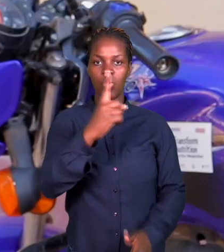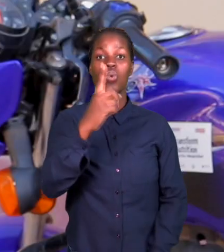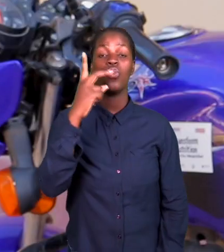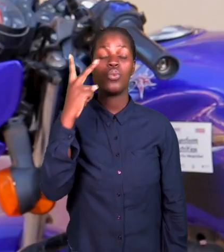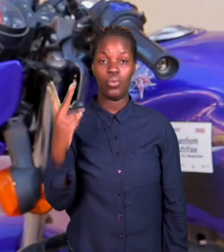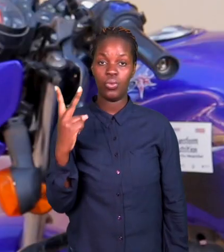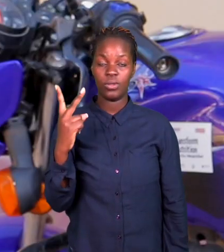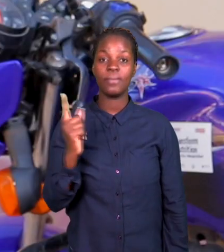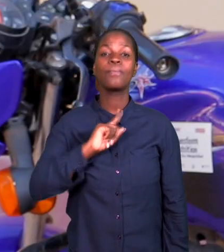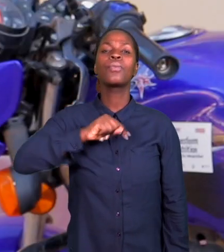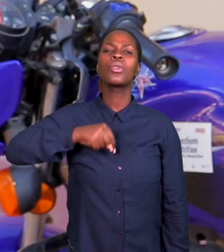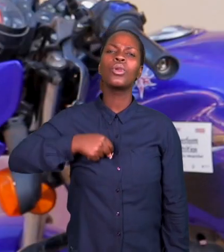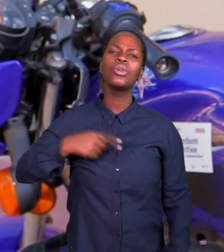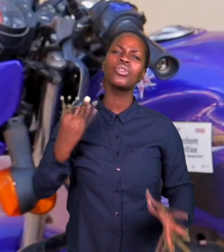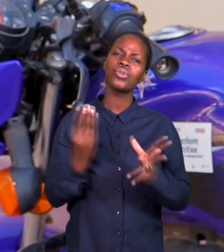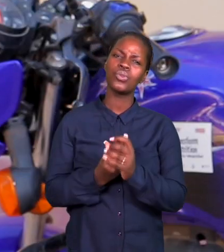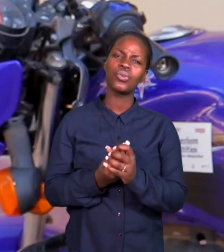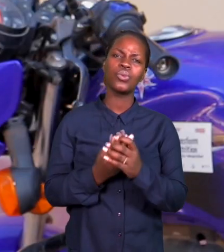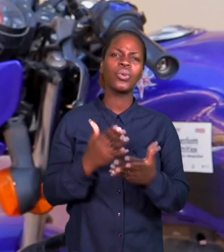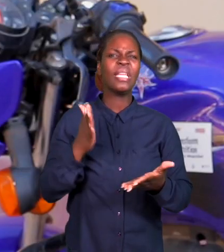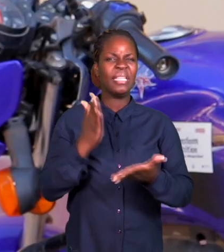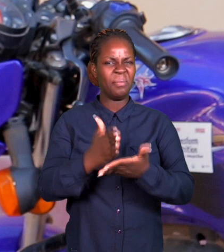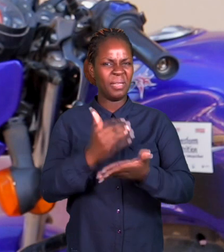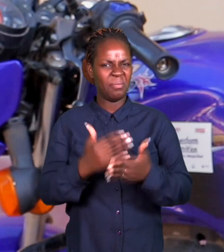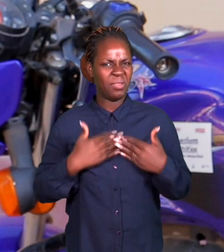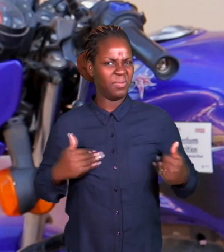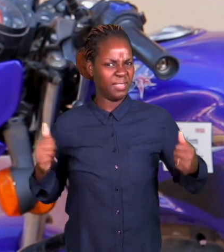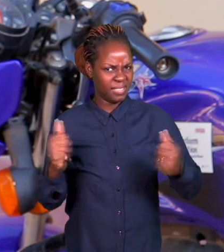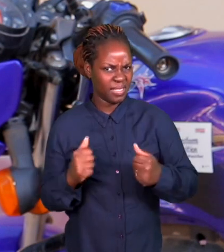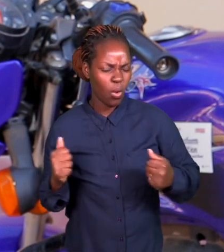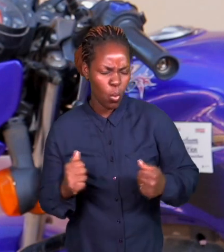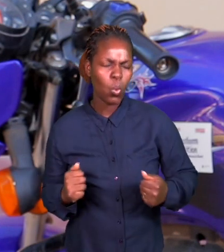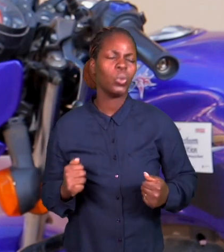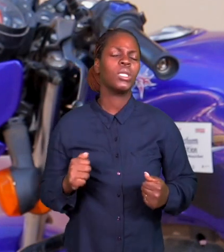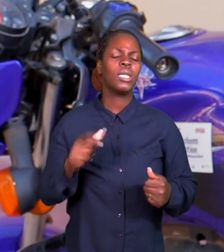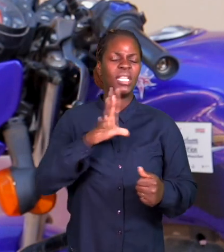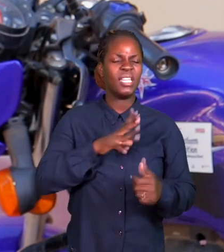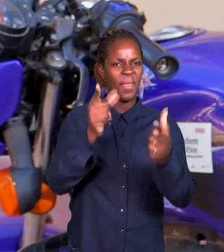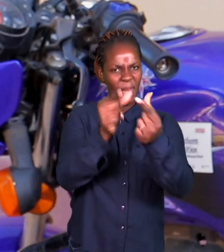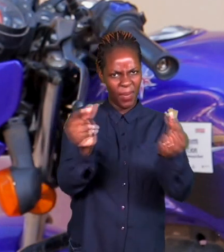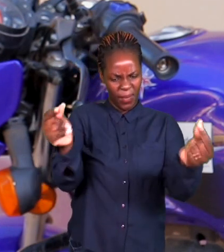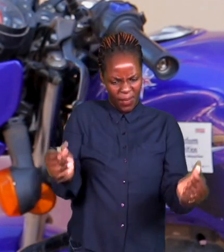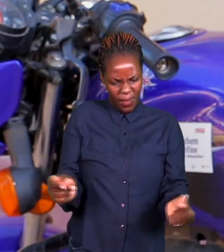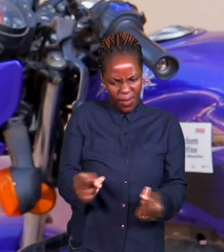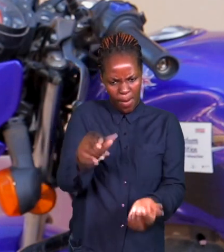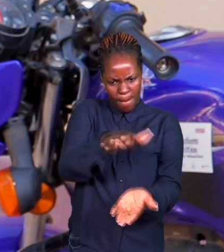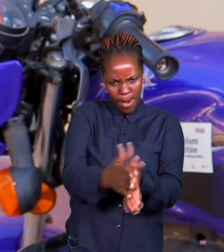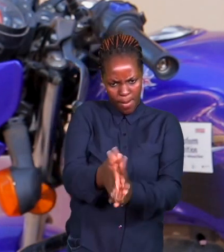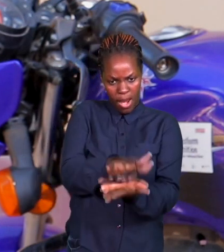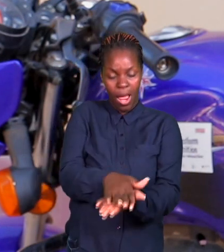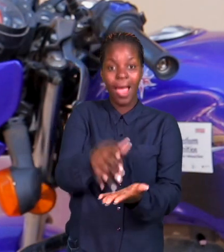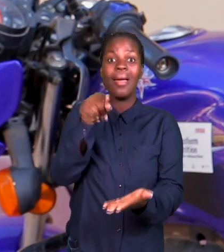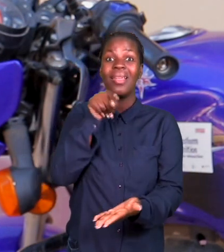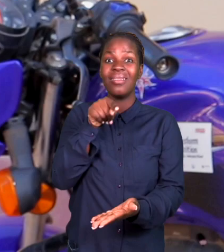Temos feito, em coordenação com a saúde, temos feito aquilo que são nossas guias de referência e